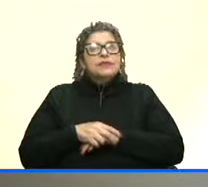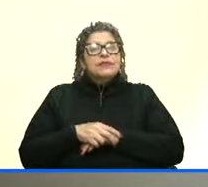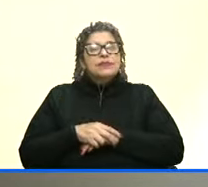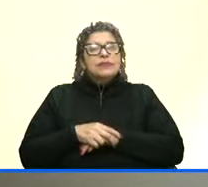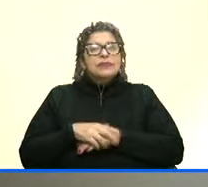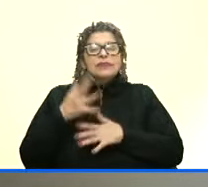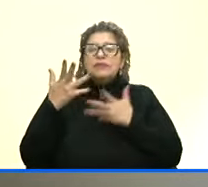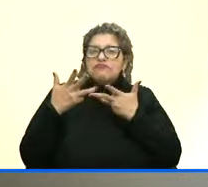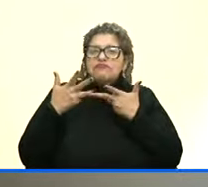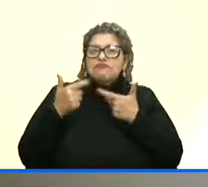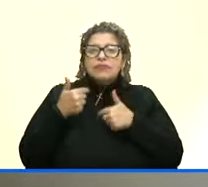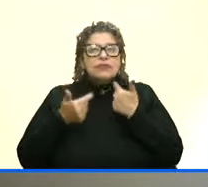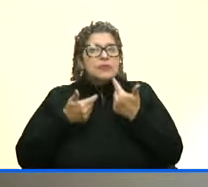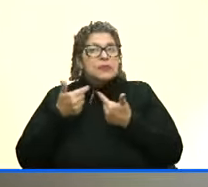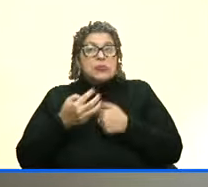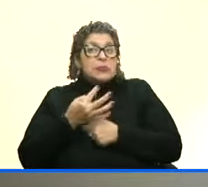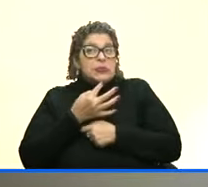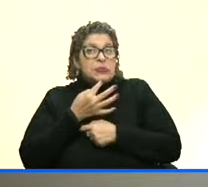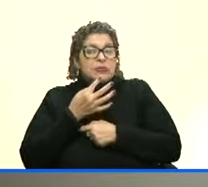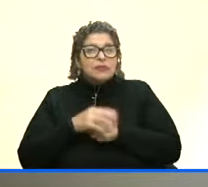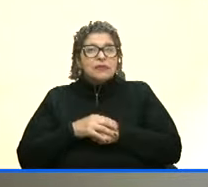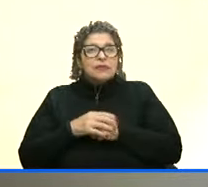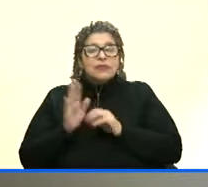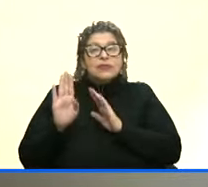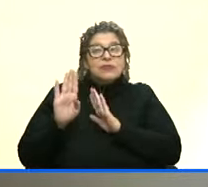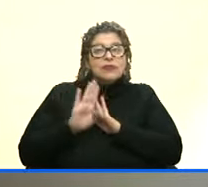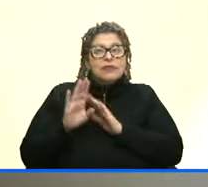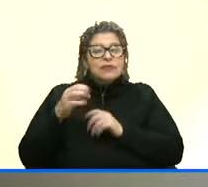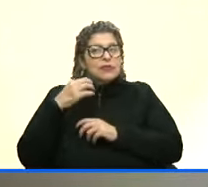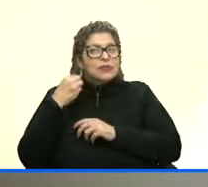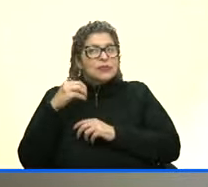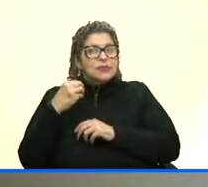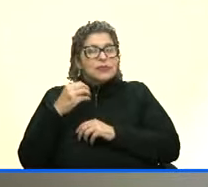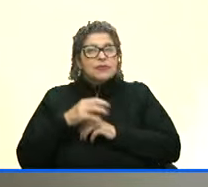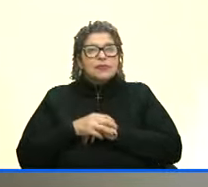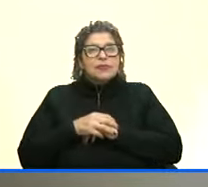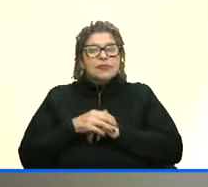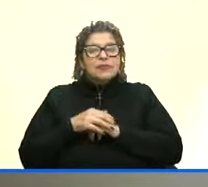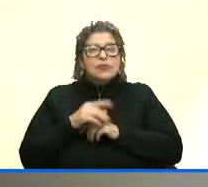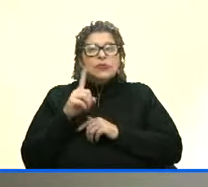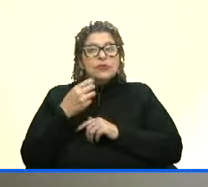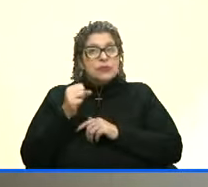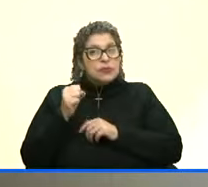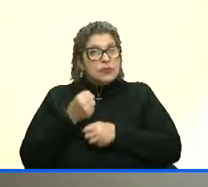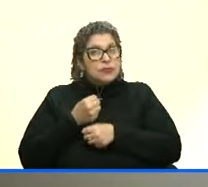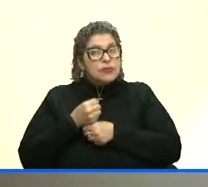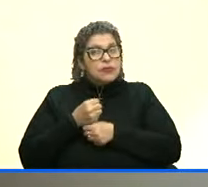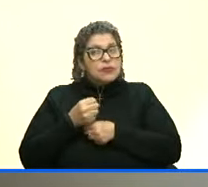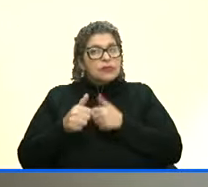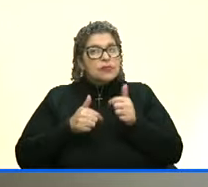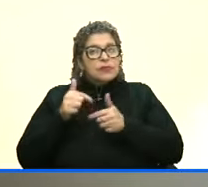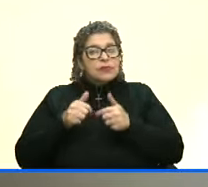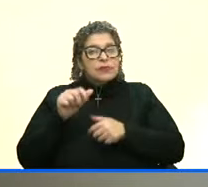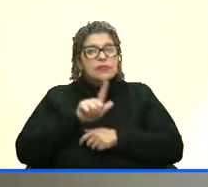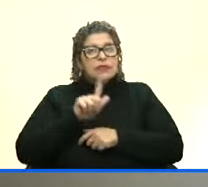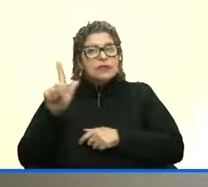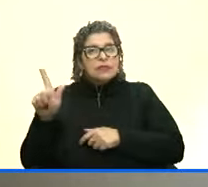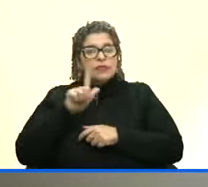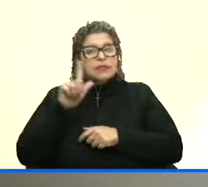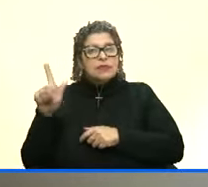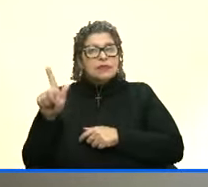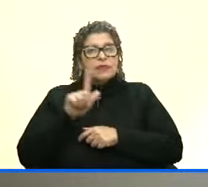esse trabalho do fórum, eu não conhecia. Eu estou chegando em Porto Alegre. Eu trabalhei durante 18 anos em Gramado e